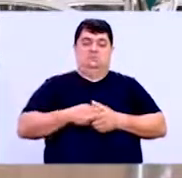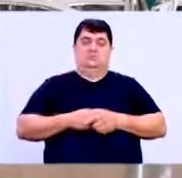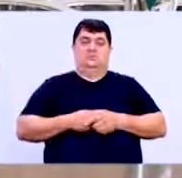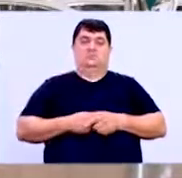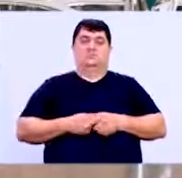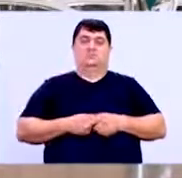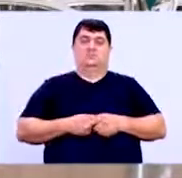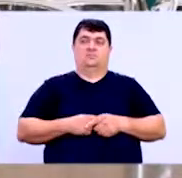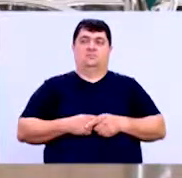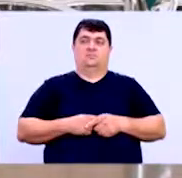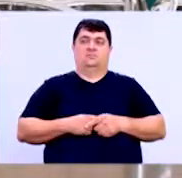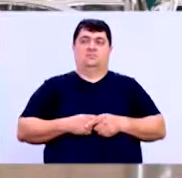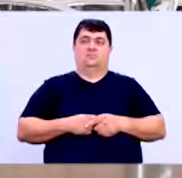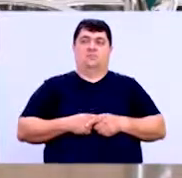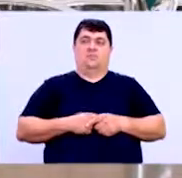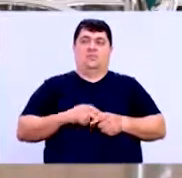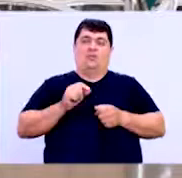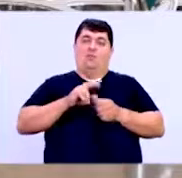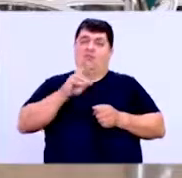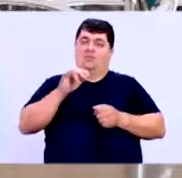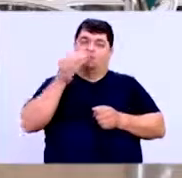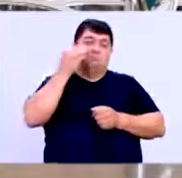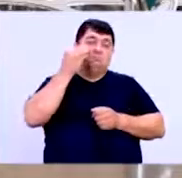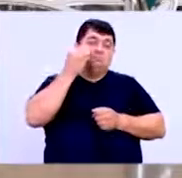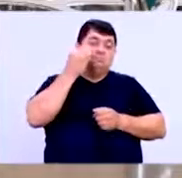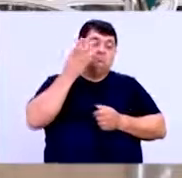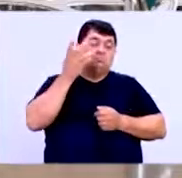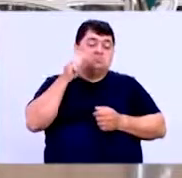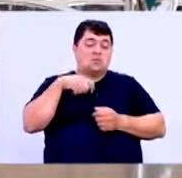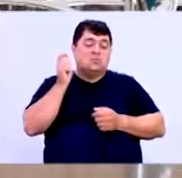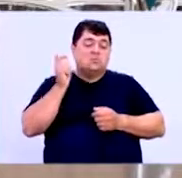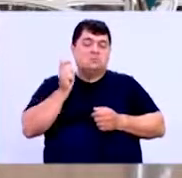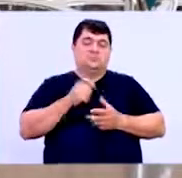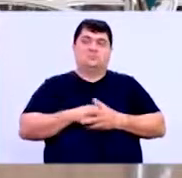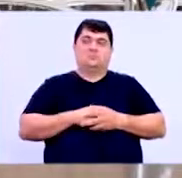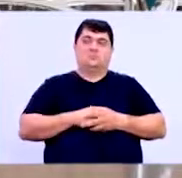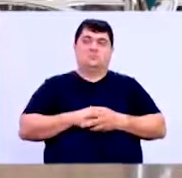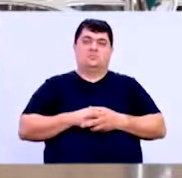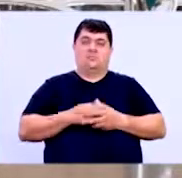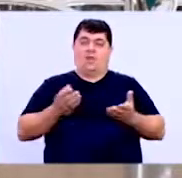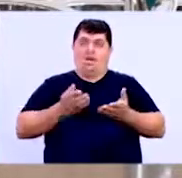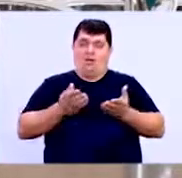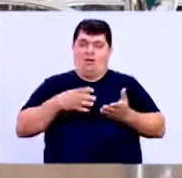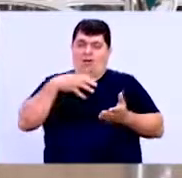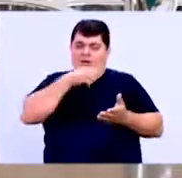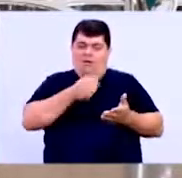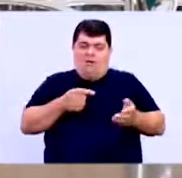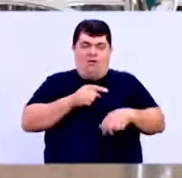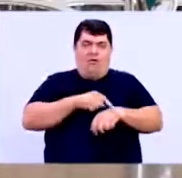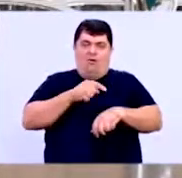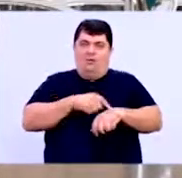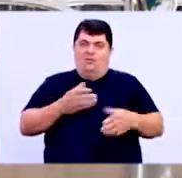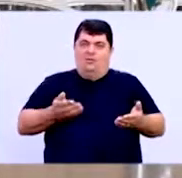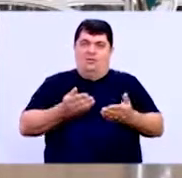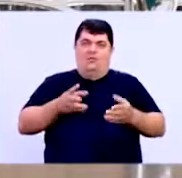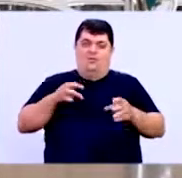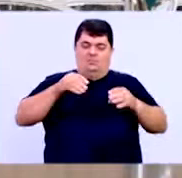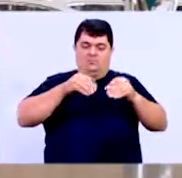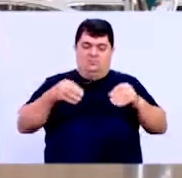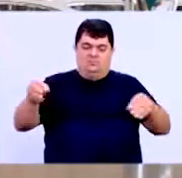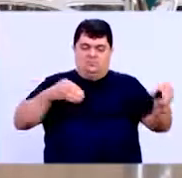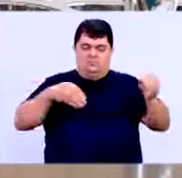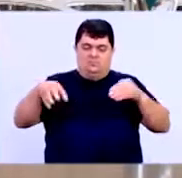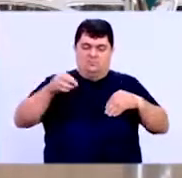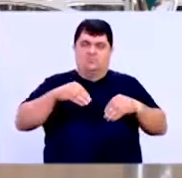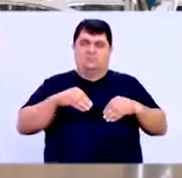exorbitantes, né? Então a gente vai fazer essa experiência aqui, praticamente ao vivo. A gente vai acrescentar a farinha de trigo aqui